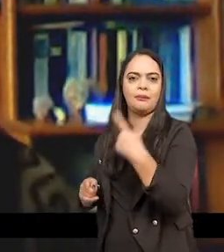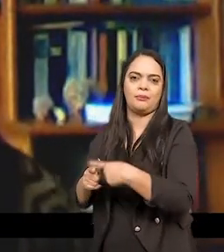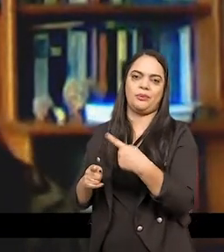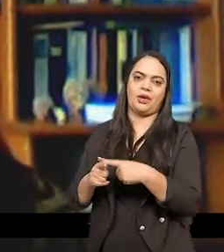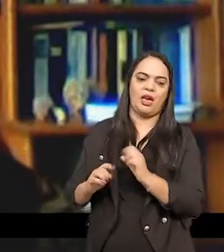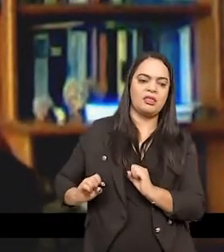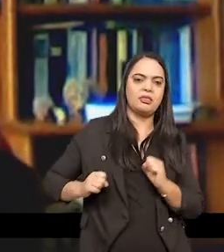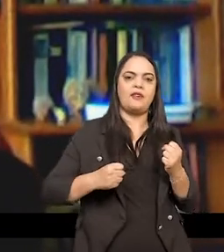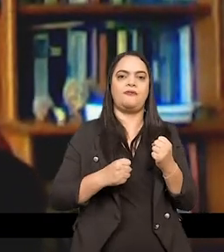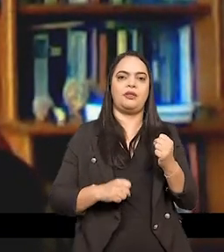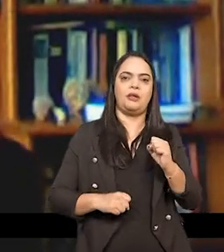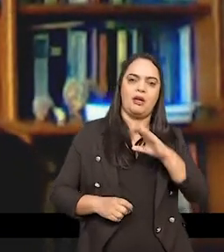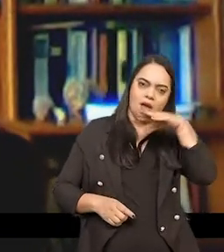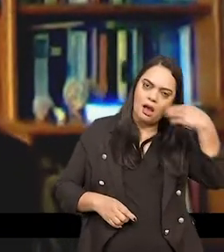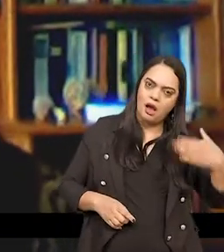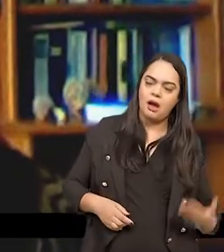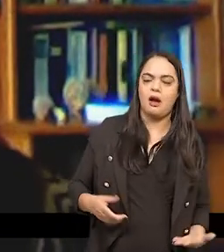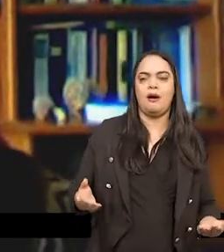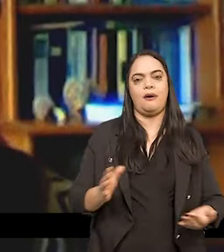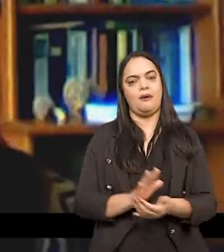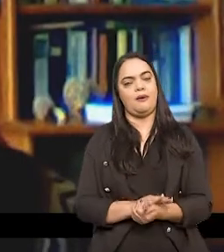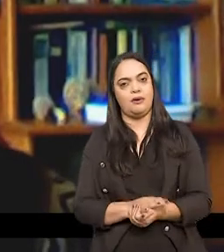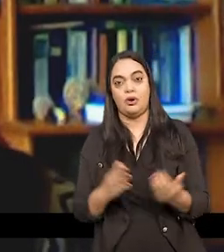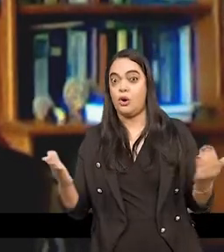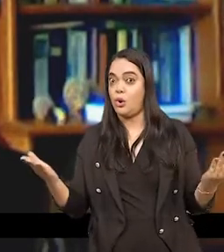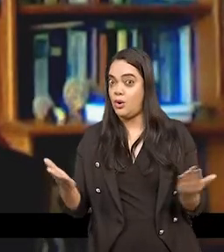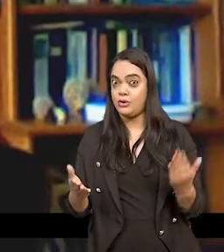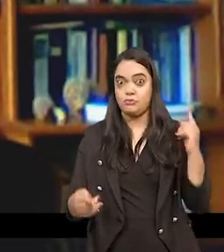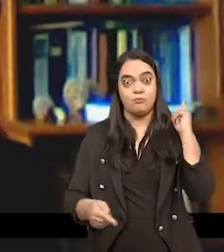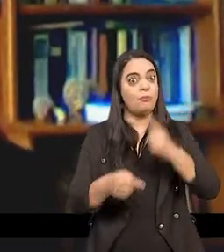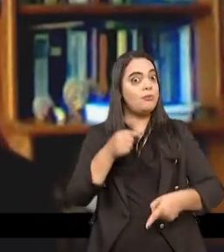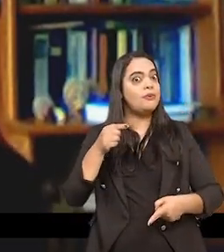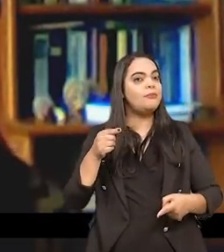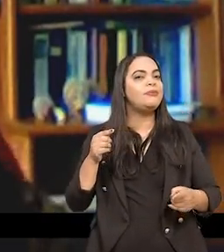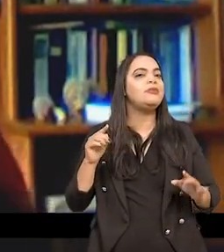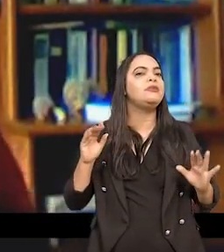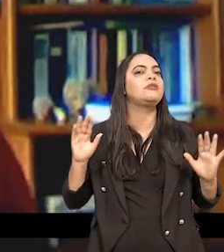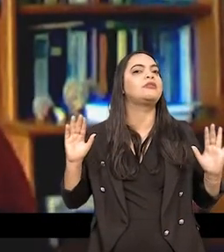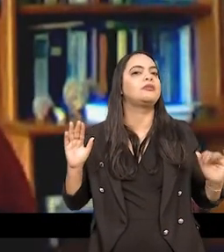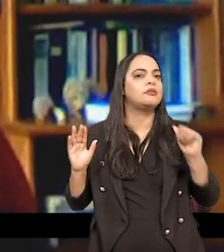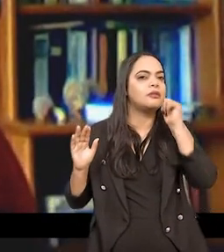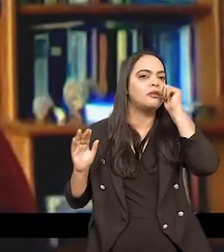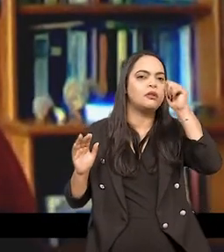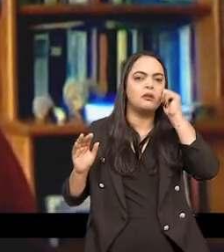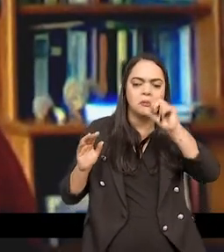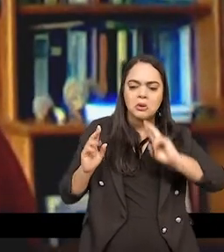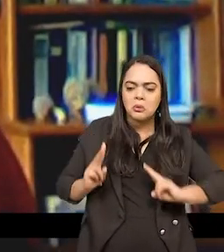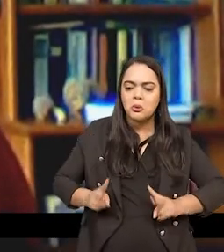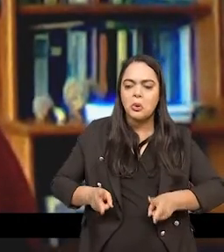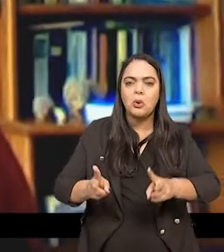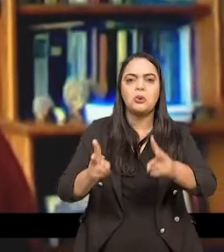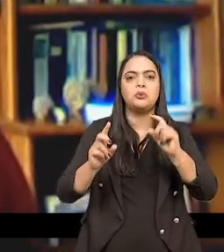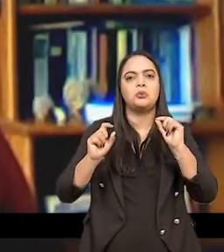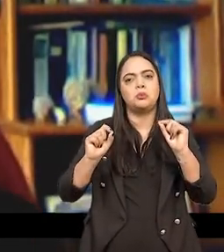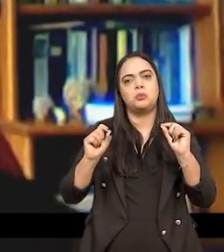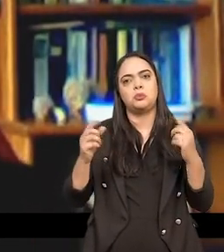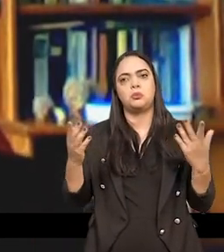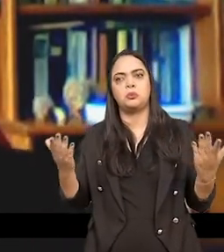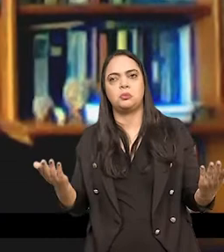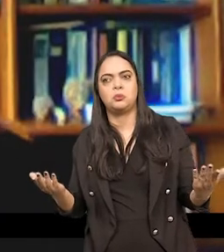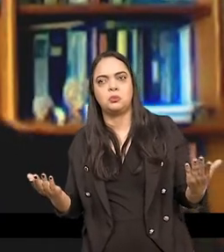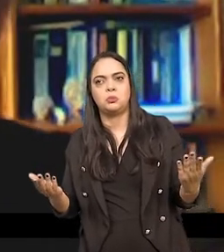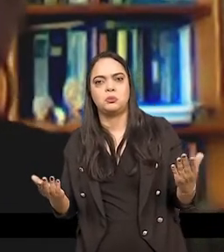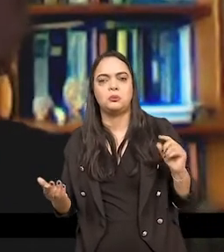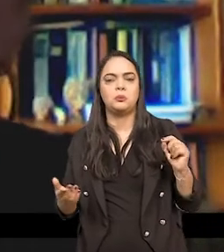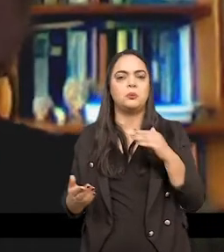Hoje em dia, esse crime não pode mais acontecer. E as mulheres continuam matando. E se